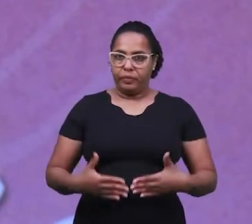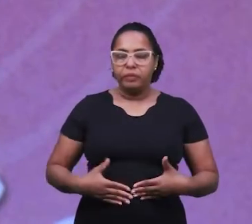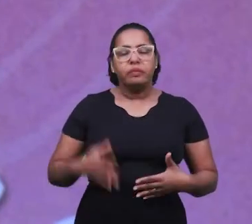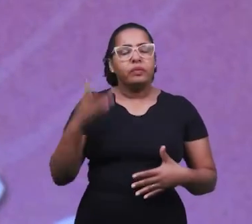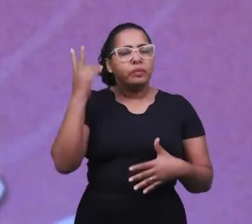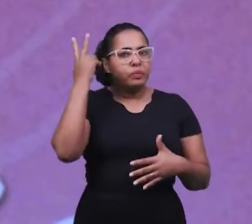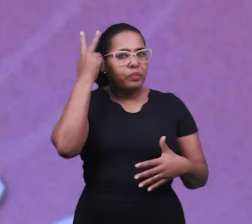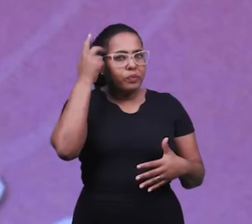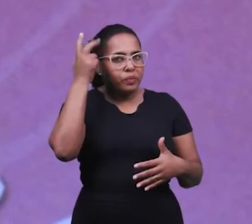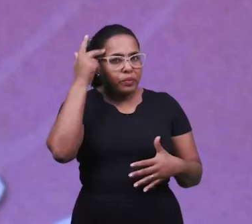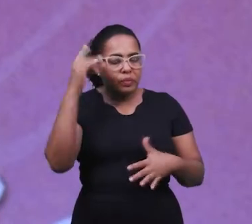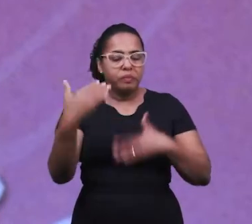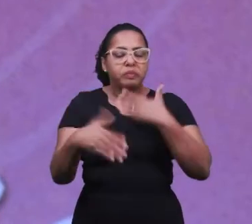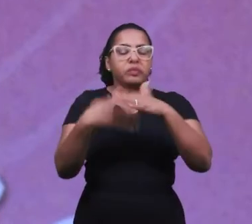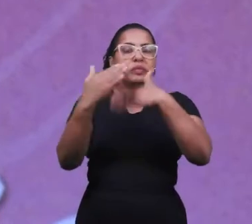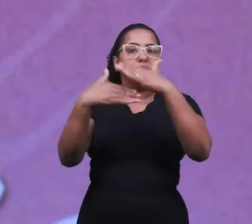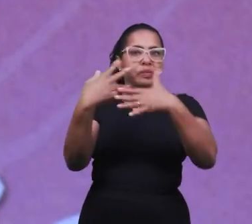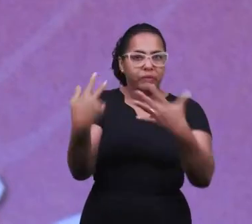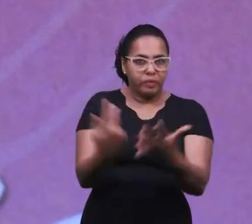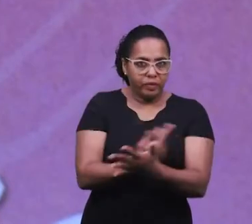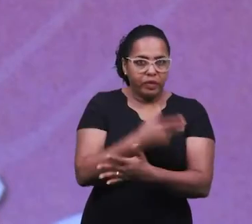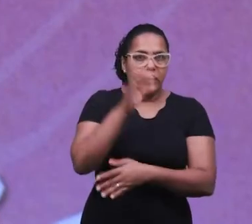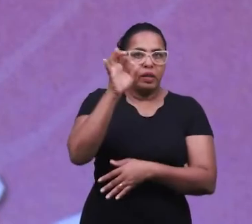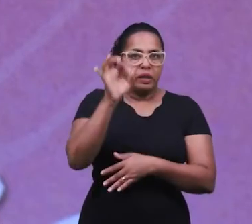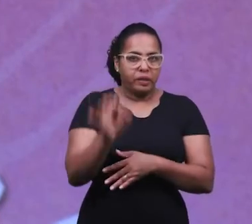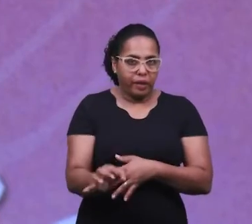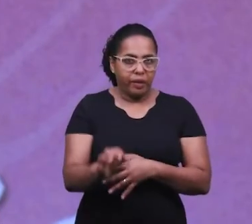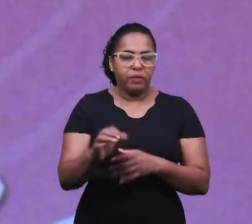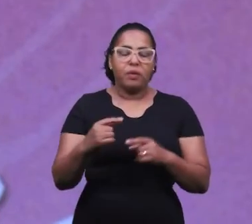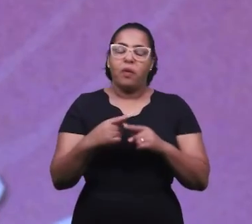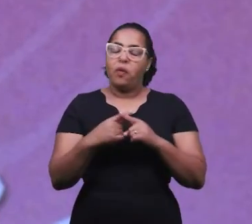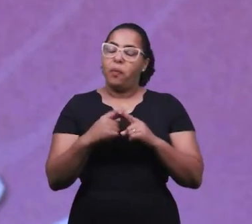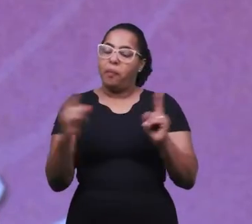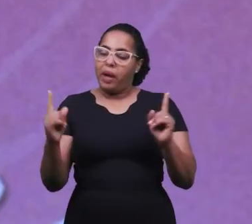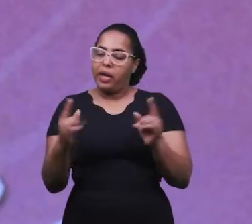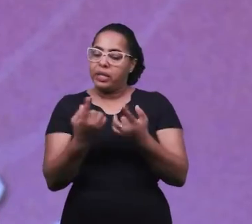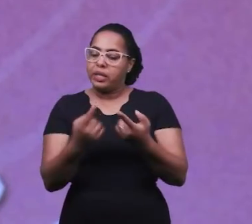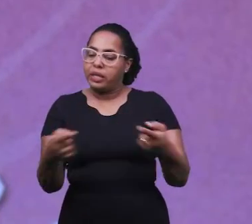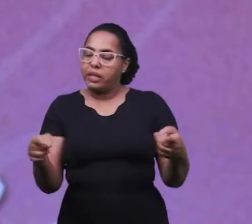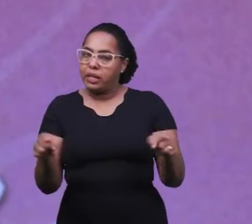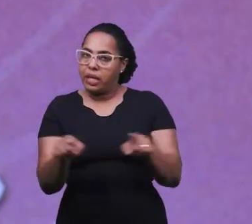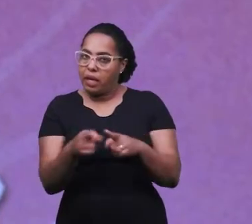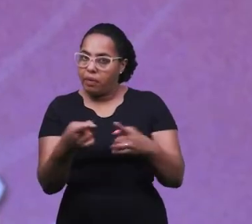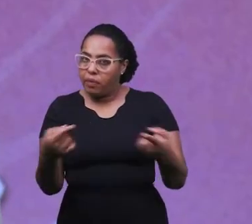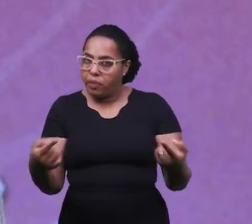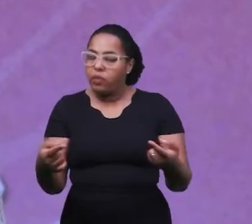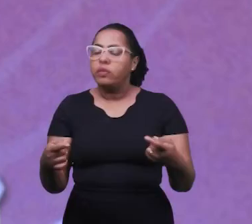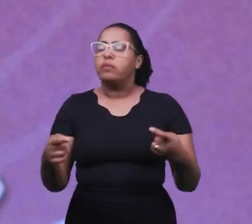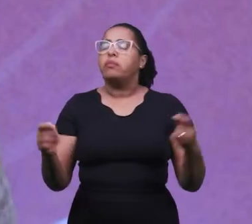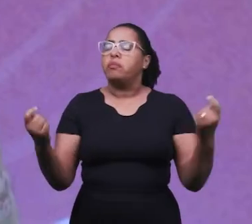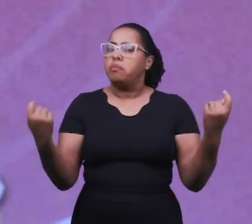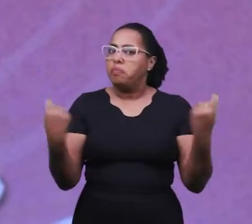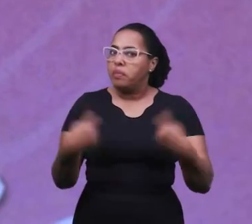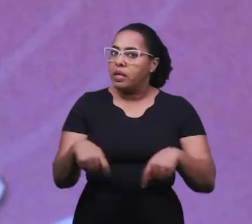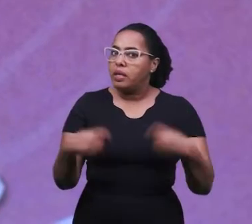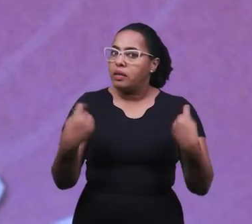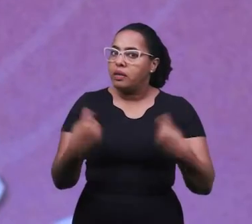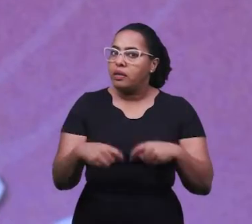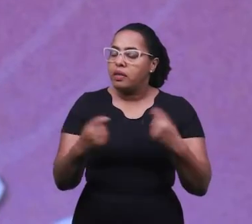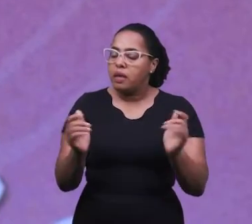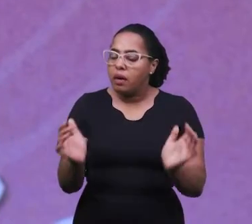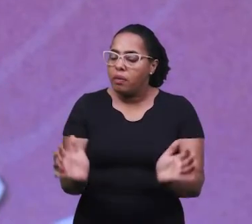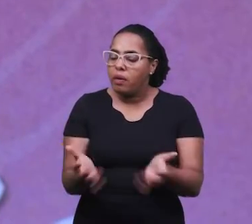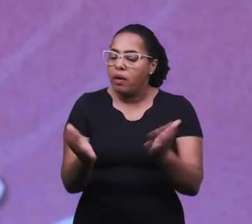Fisicamente, é normal que esse processo aconteça, mas musicalmente nós podemos e